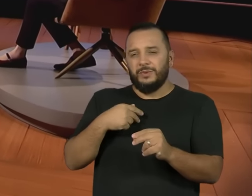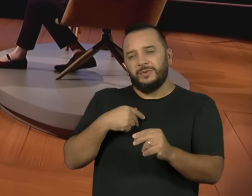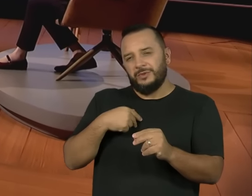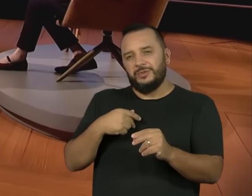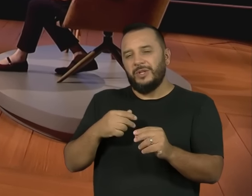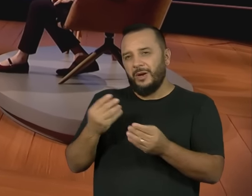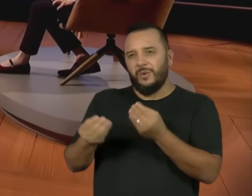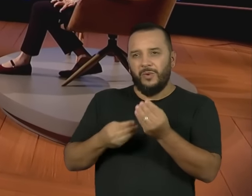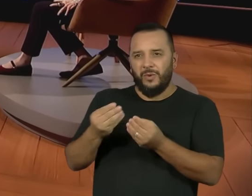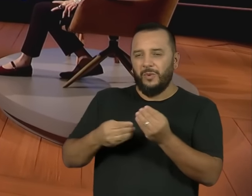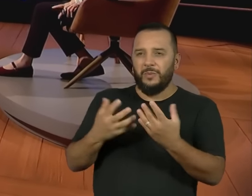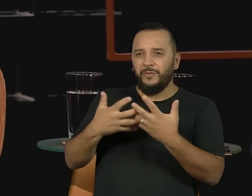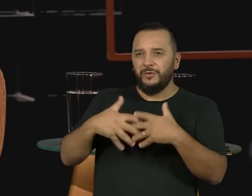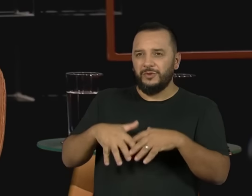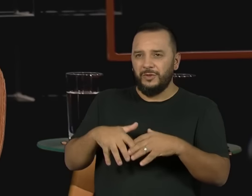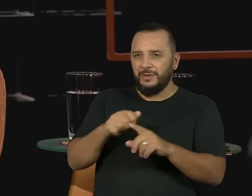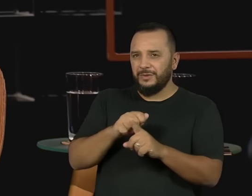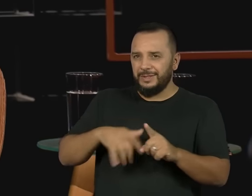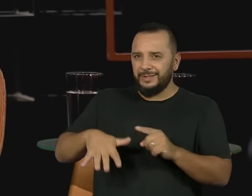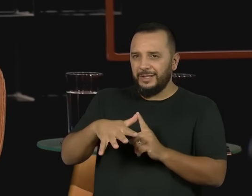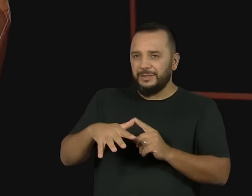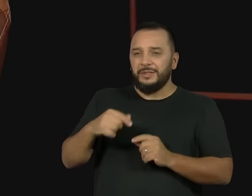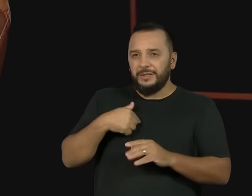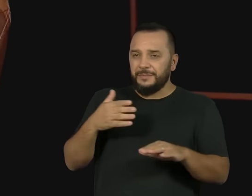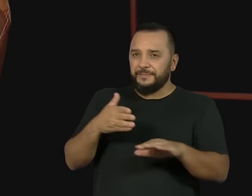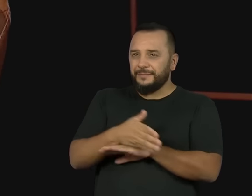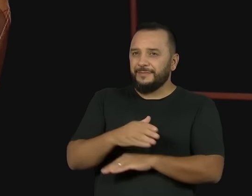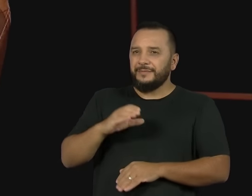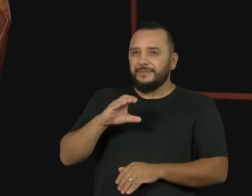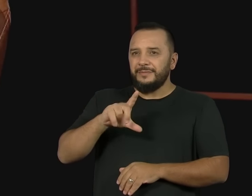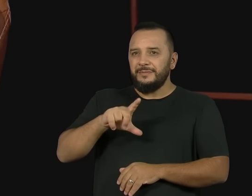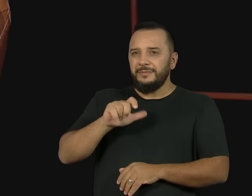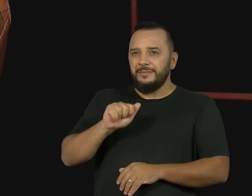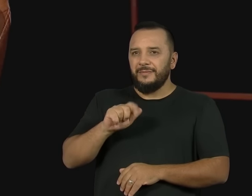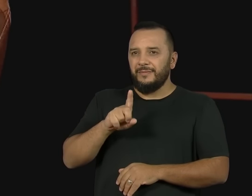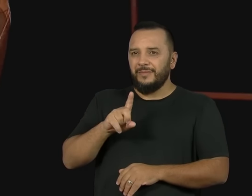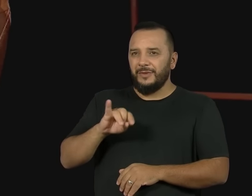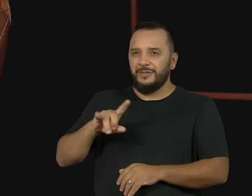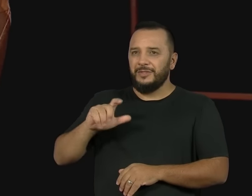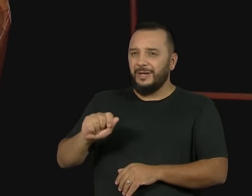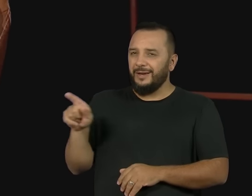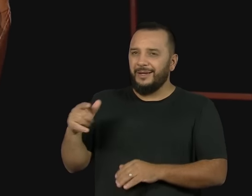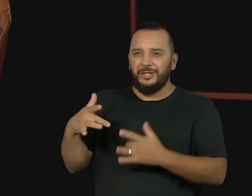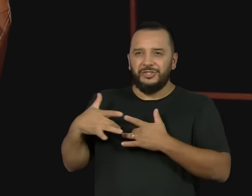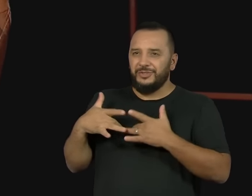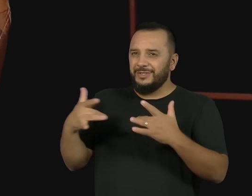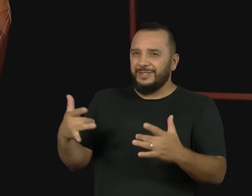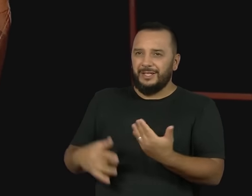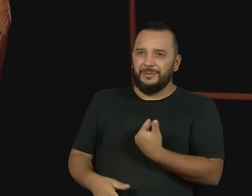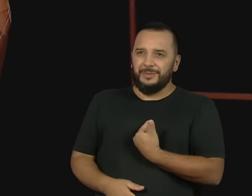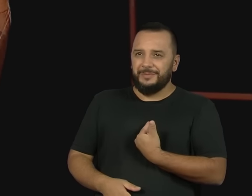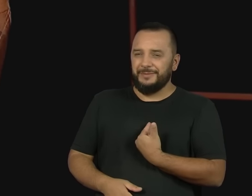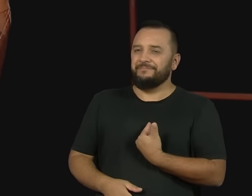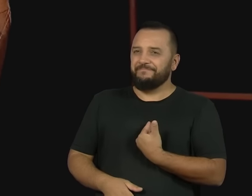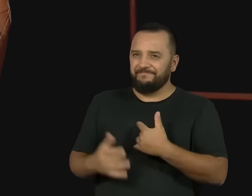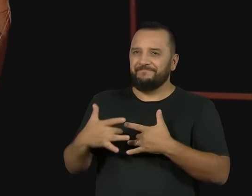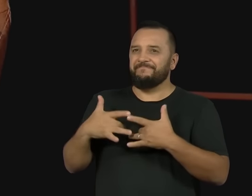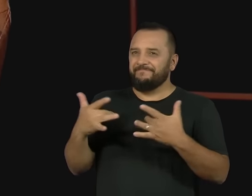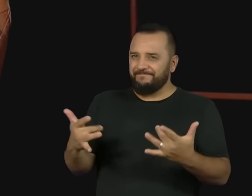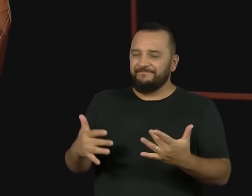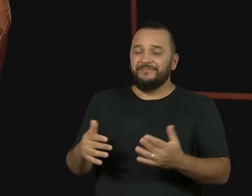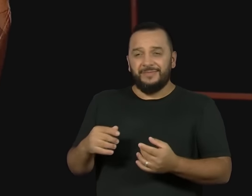eu me lembro, quando eu entrei na Cláudia, ela foi de uma generosidade, porque ela me disse, sabe,